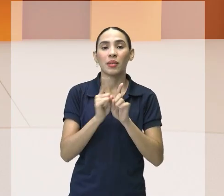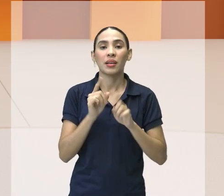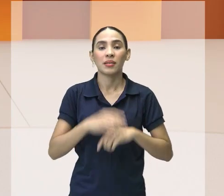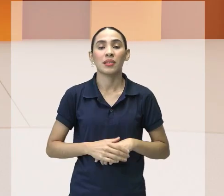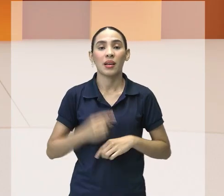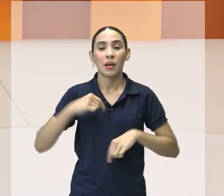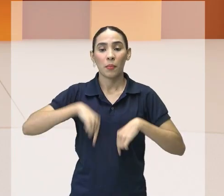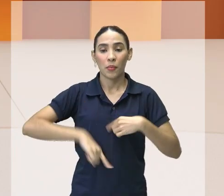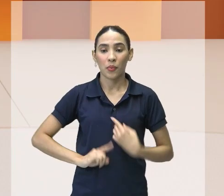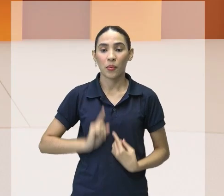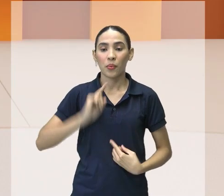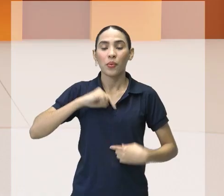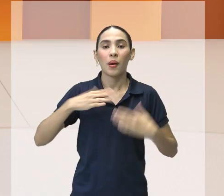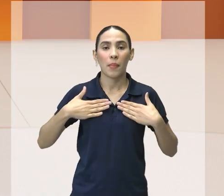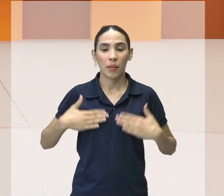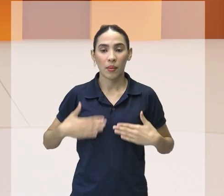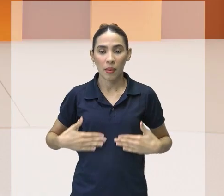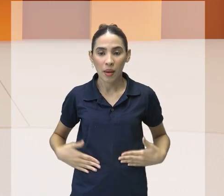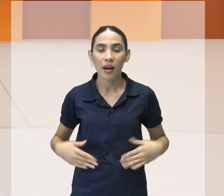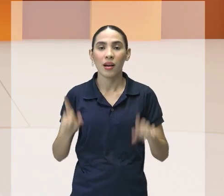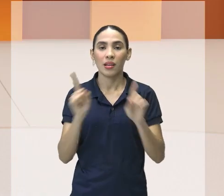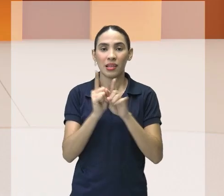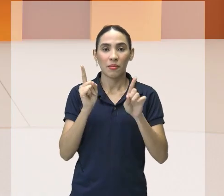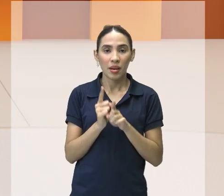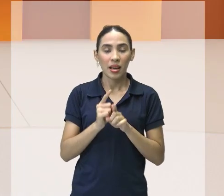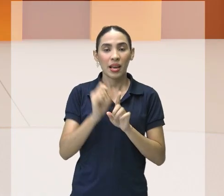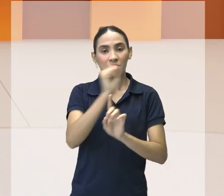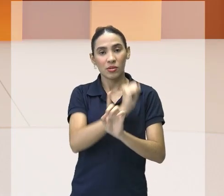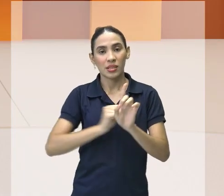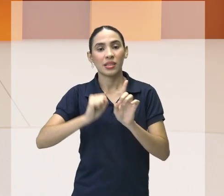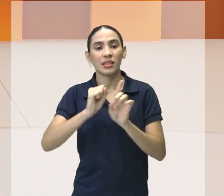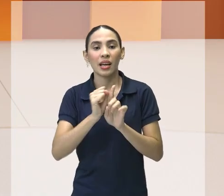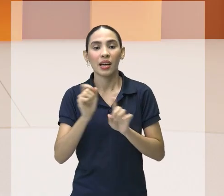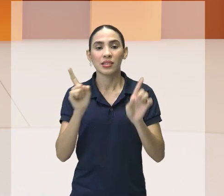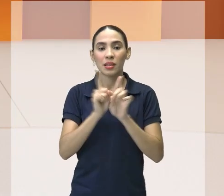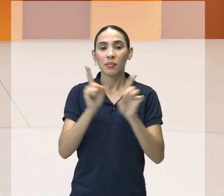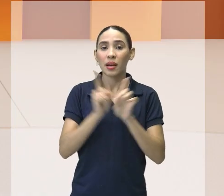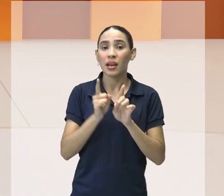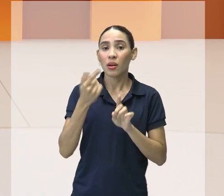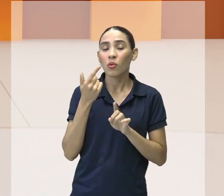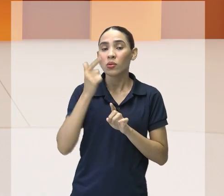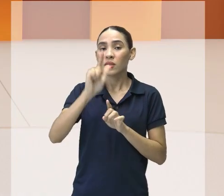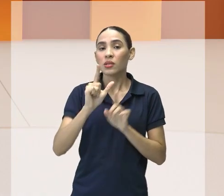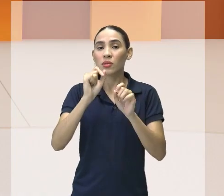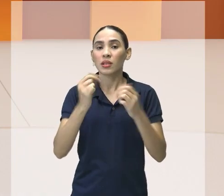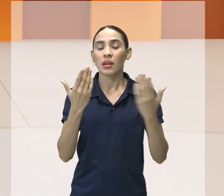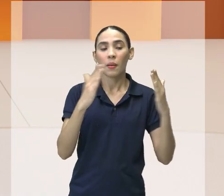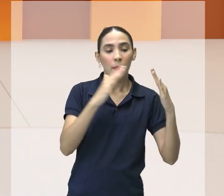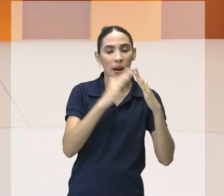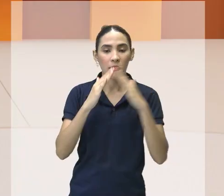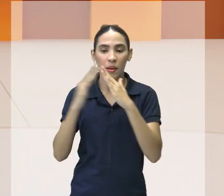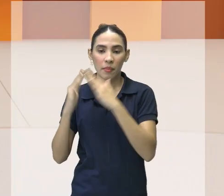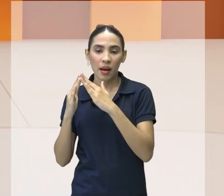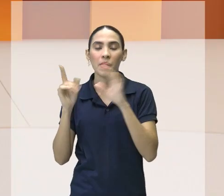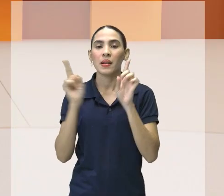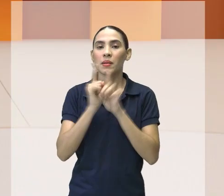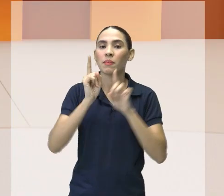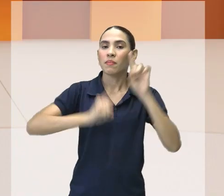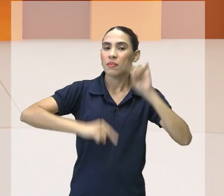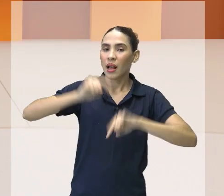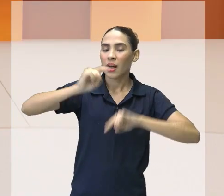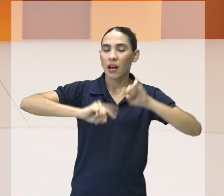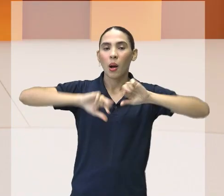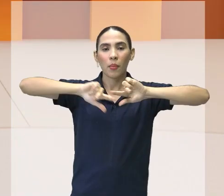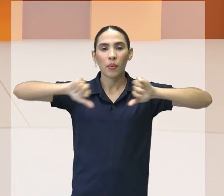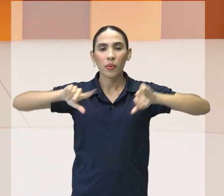o nosso organismo físico, alimentando a nossa sociedade, para a construção de casas, para os utensílios que